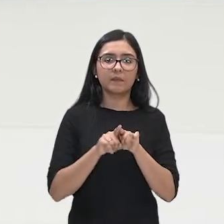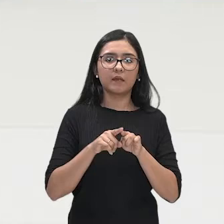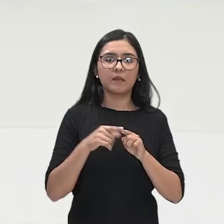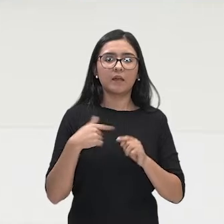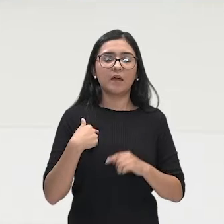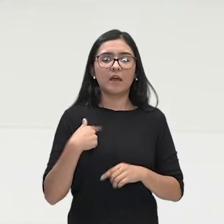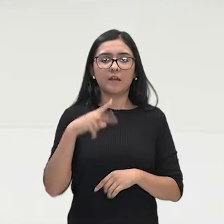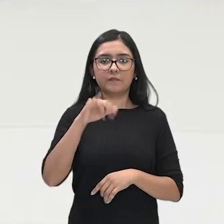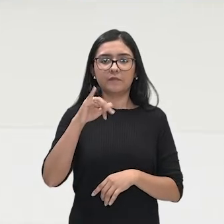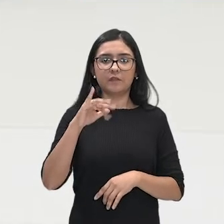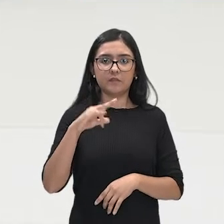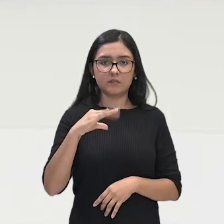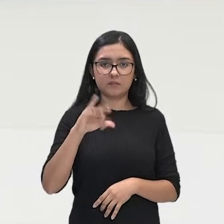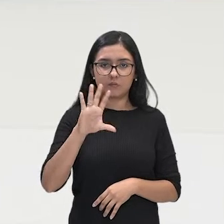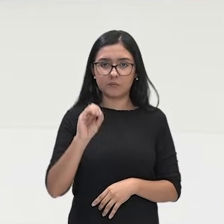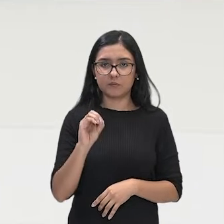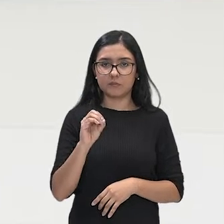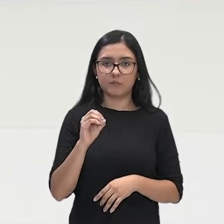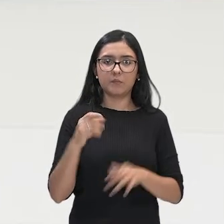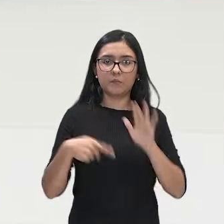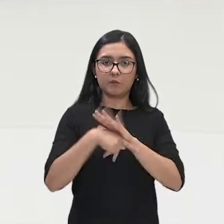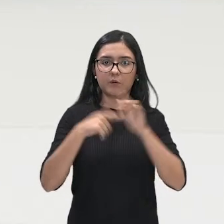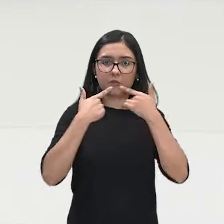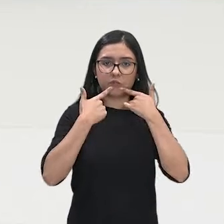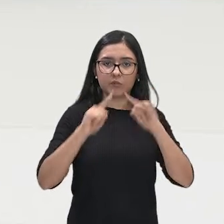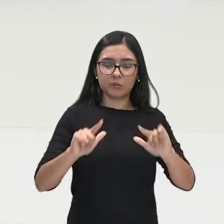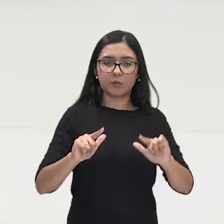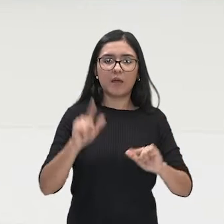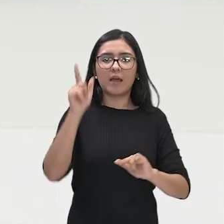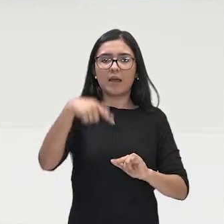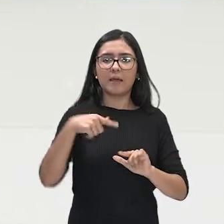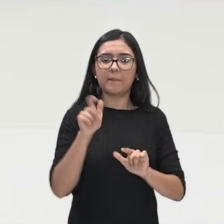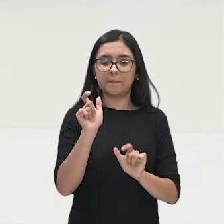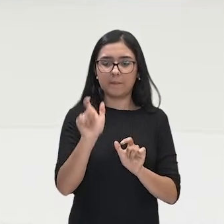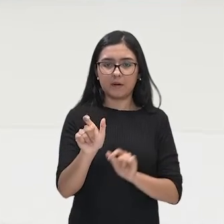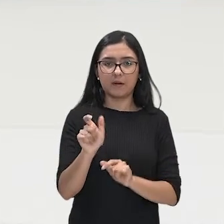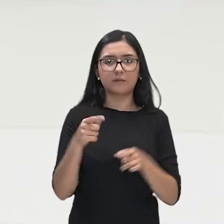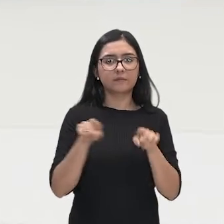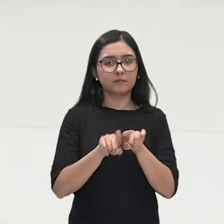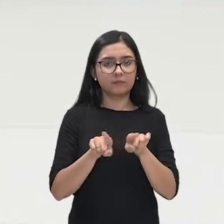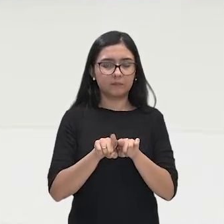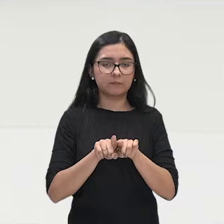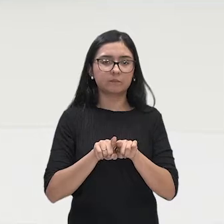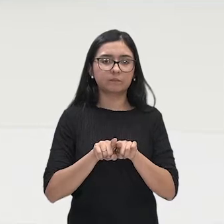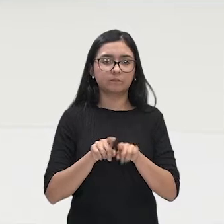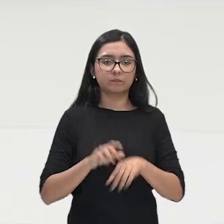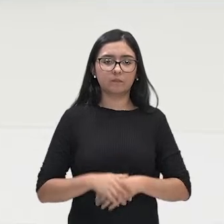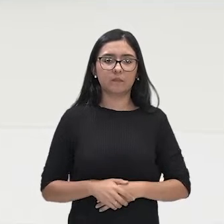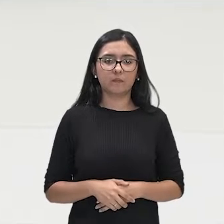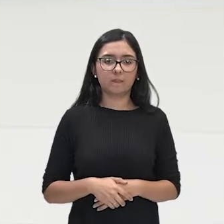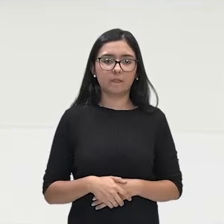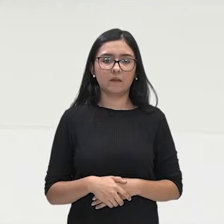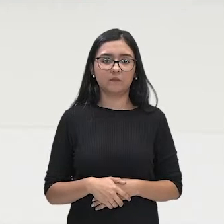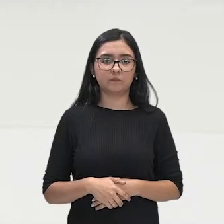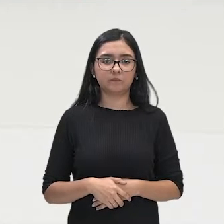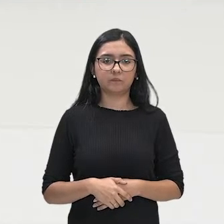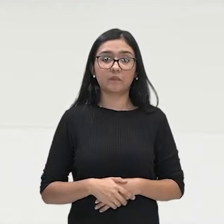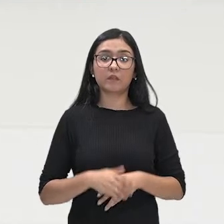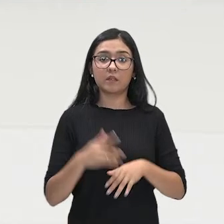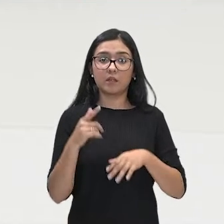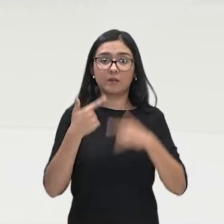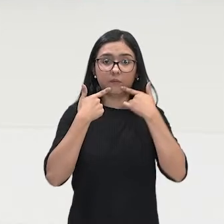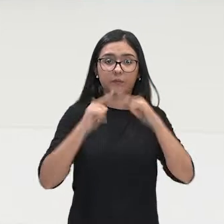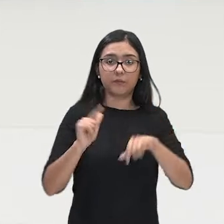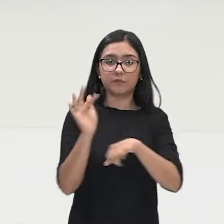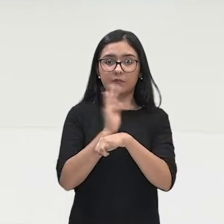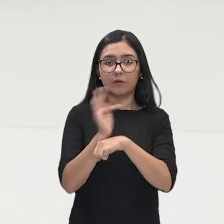linguagem? São aqueles termos ou expressões que a linguagem